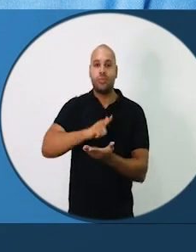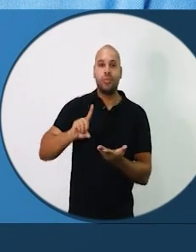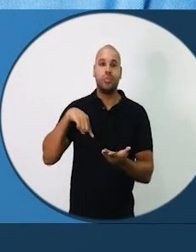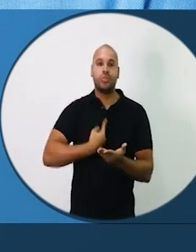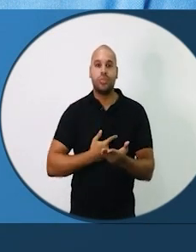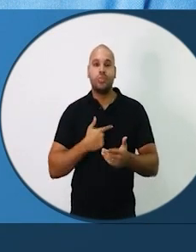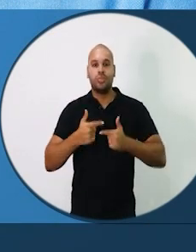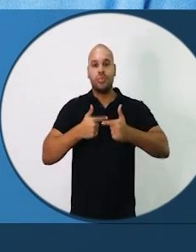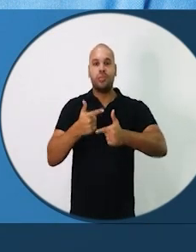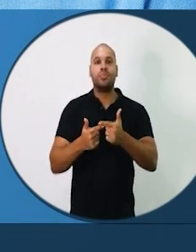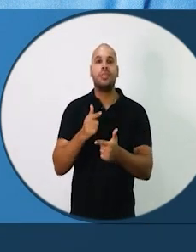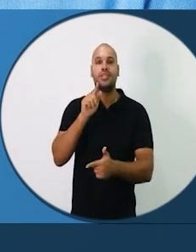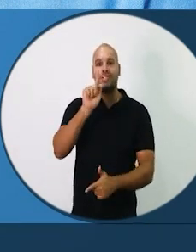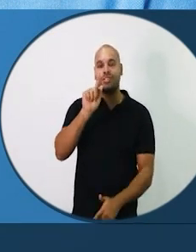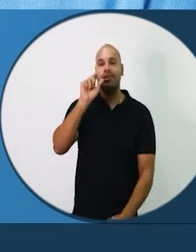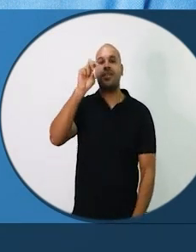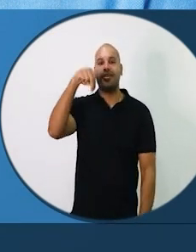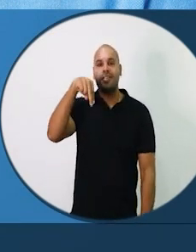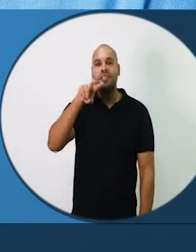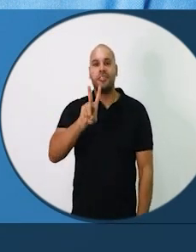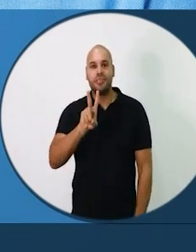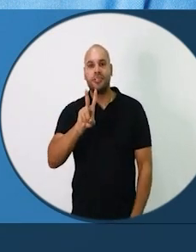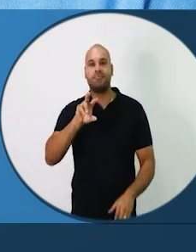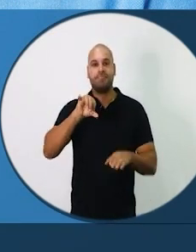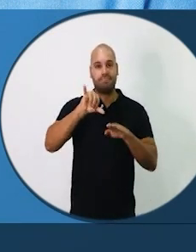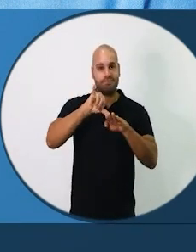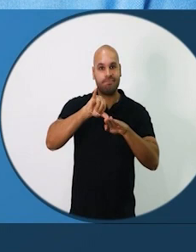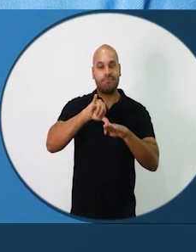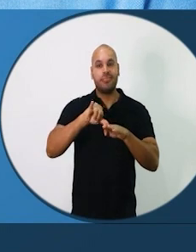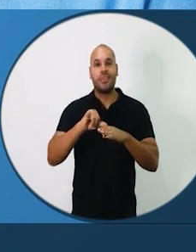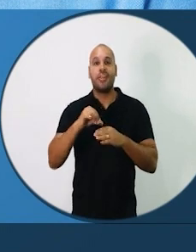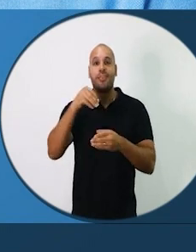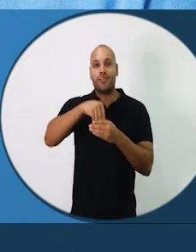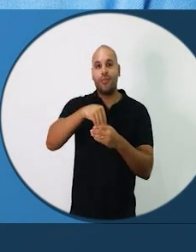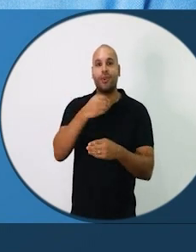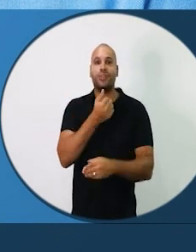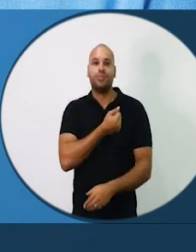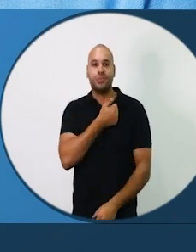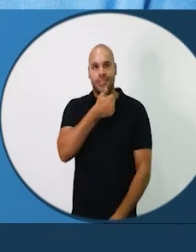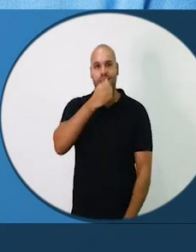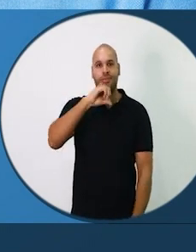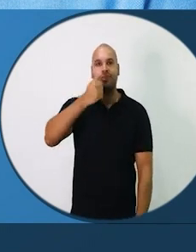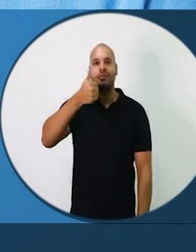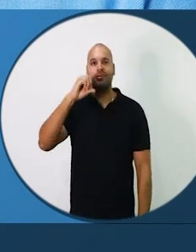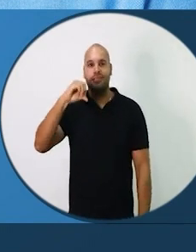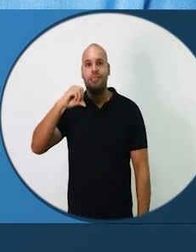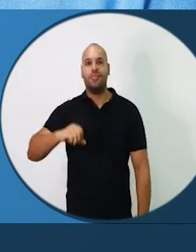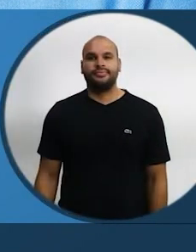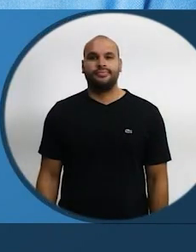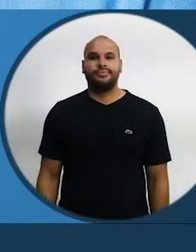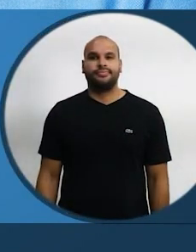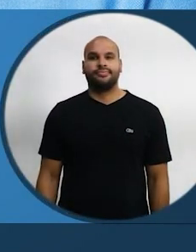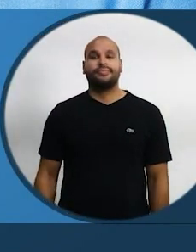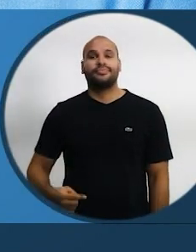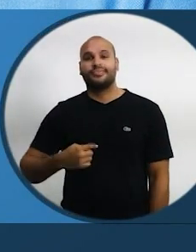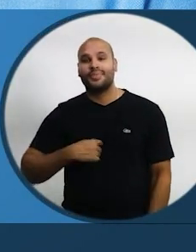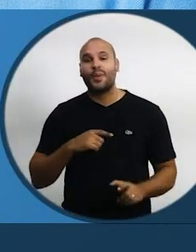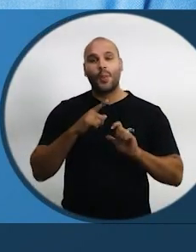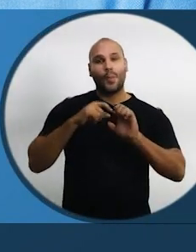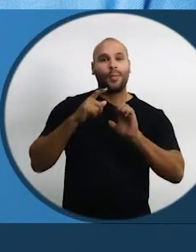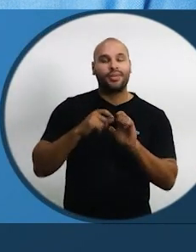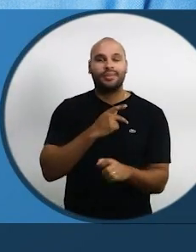luta pelo gás natural como combustível veicular. Vote Fábio Macedo, 1919.